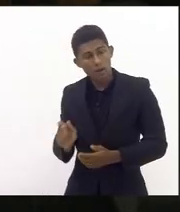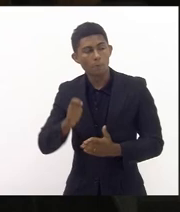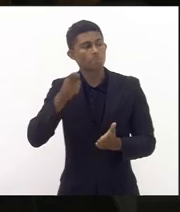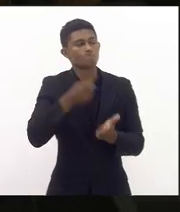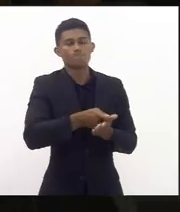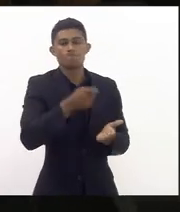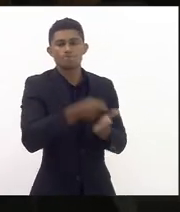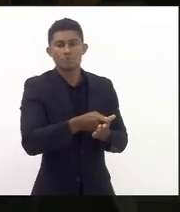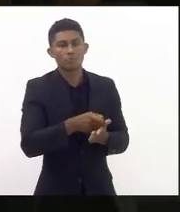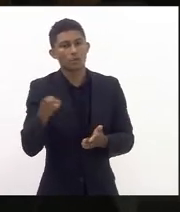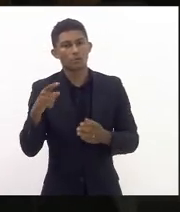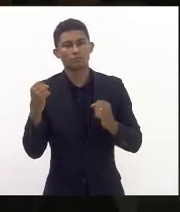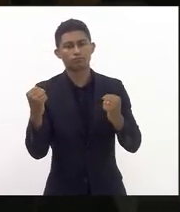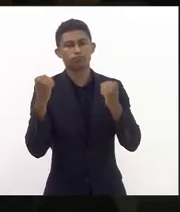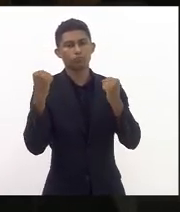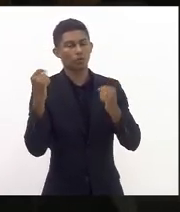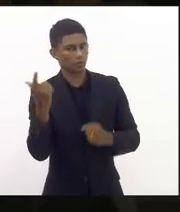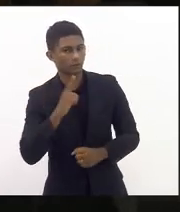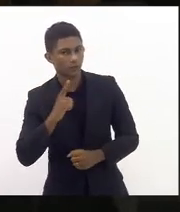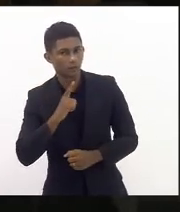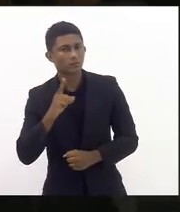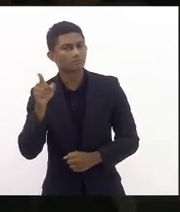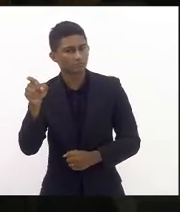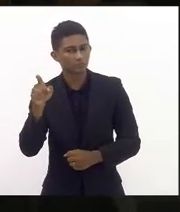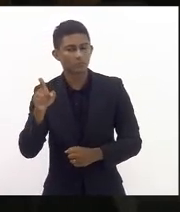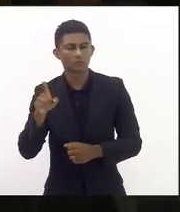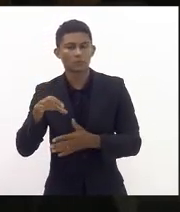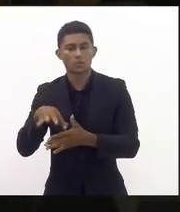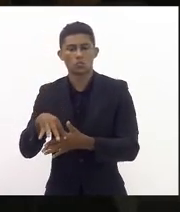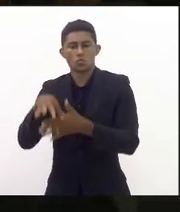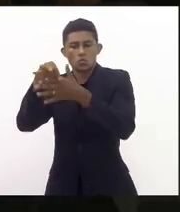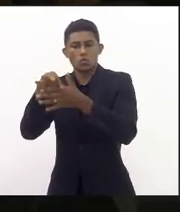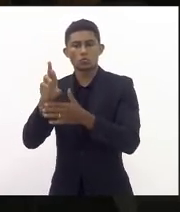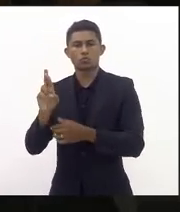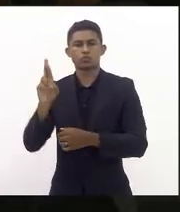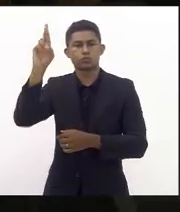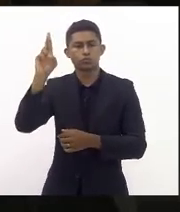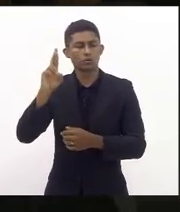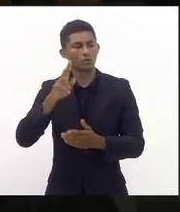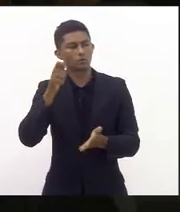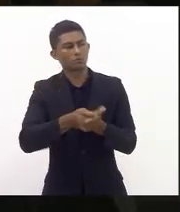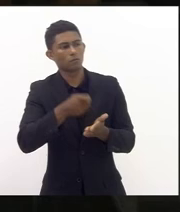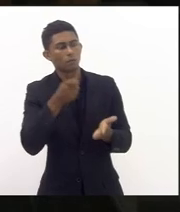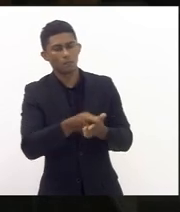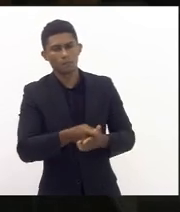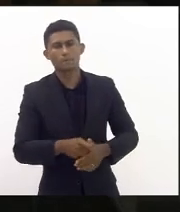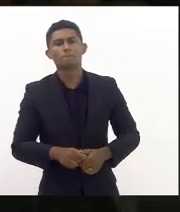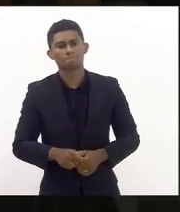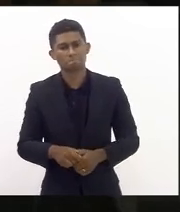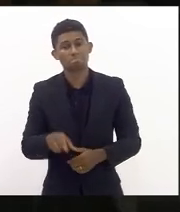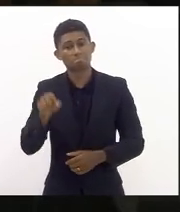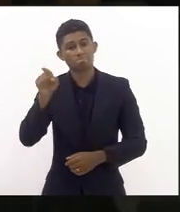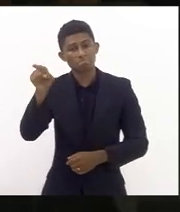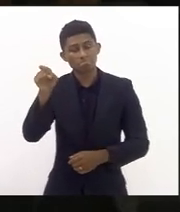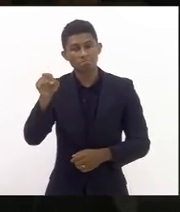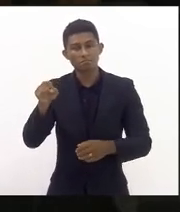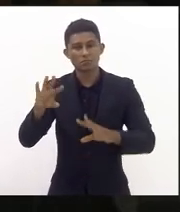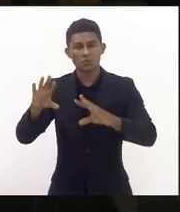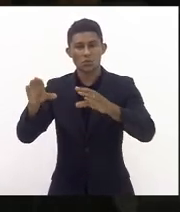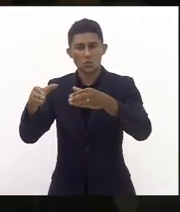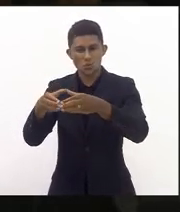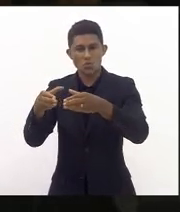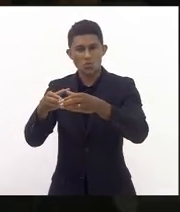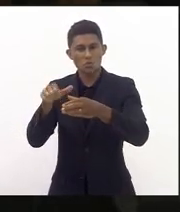pressão de alguém que tem poder, pressão de quem lidera, de quem chefia a Castrolândia, pressionando o